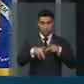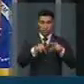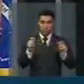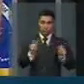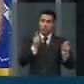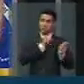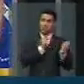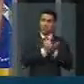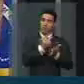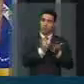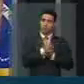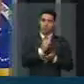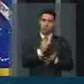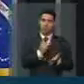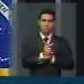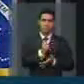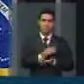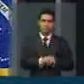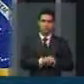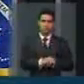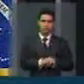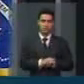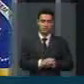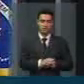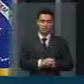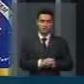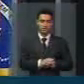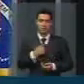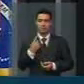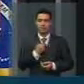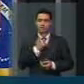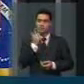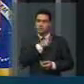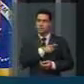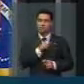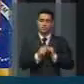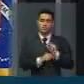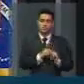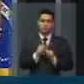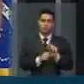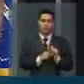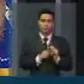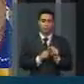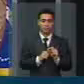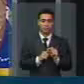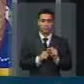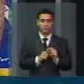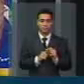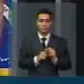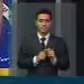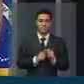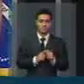brasileiro. Conseguimos fazer com que o embrião